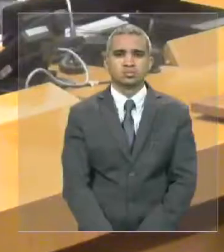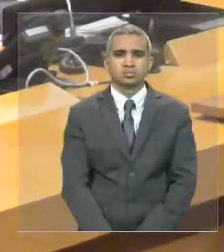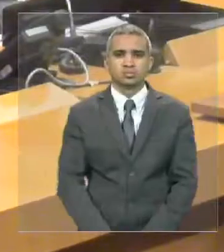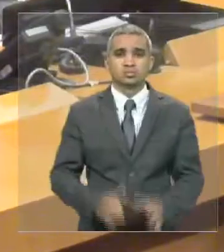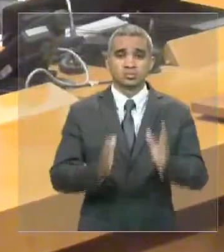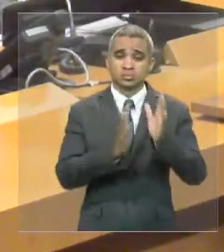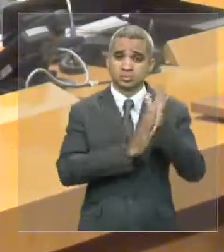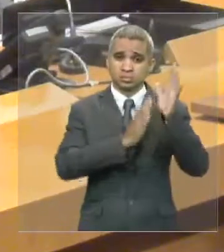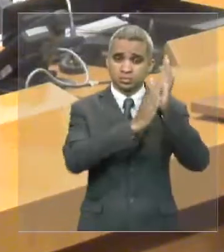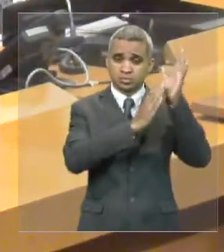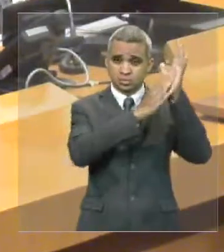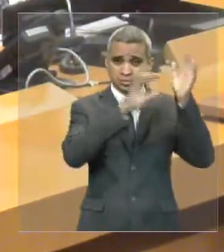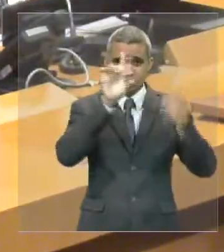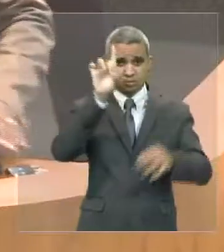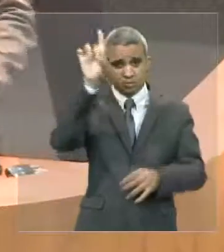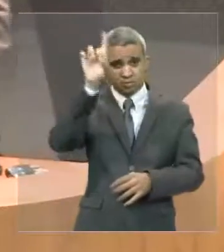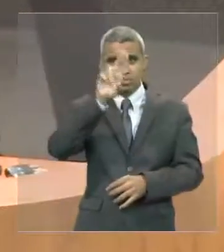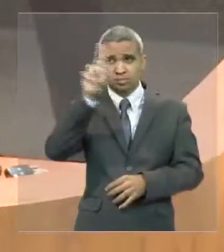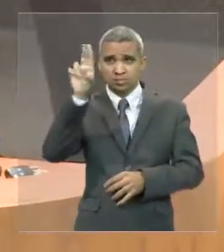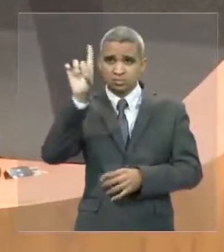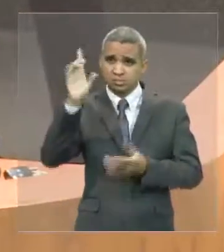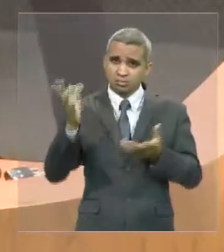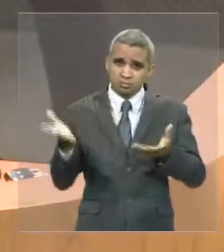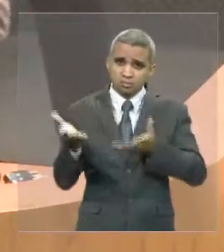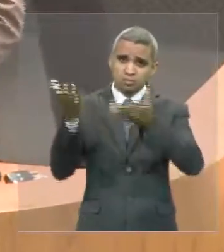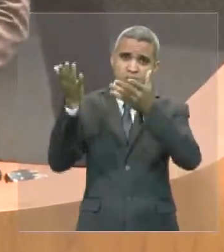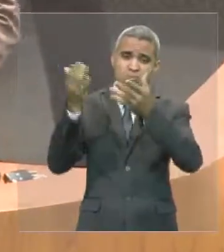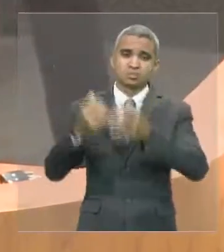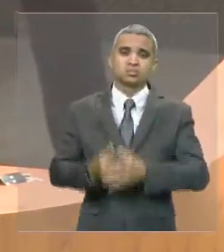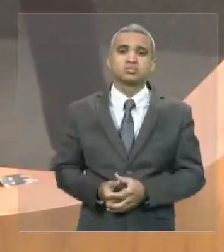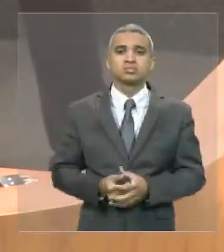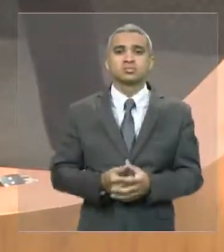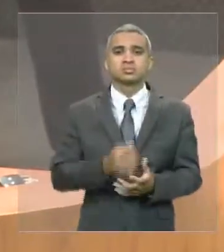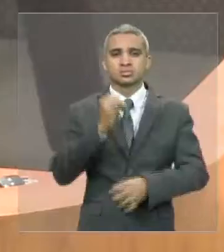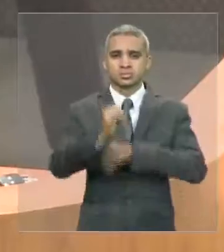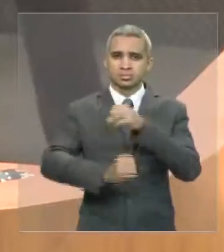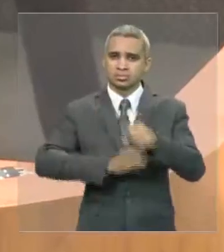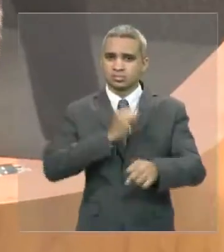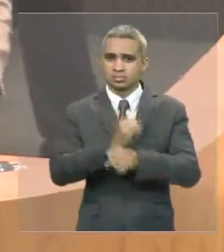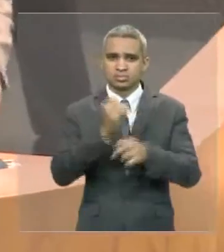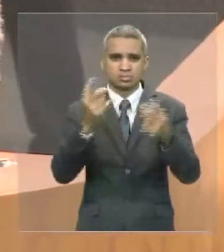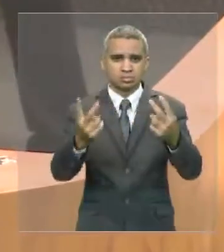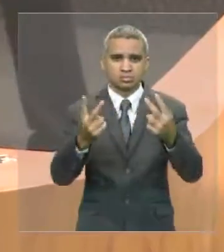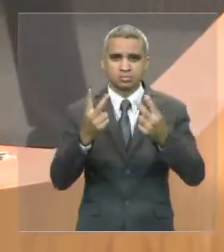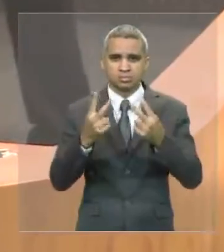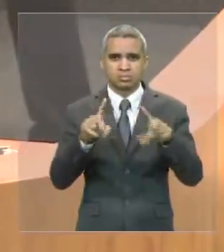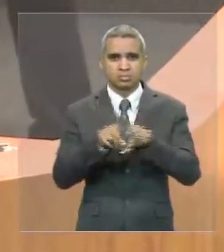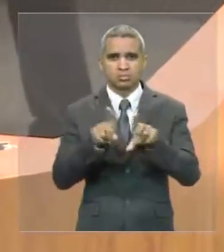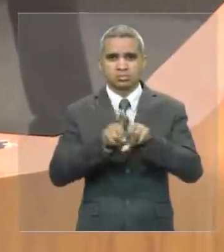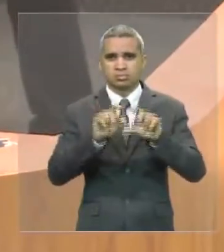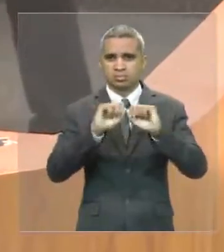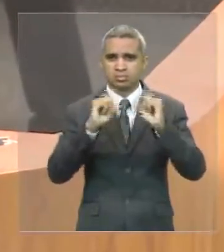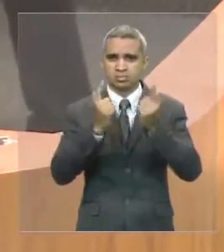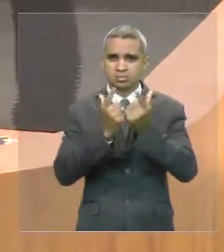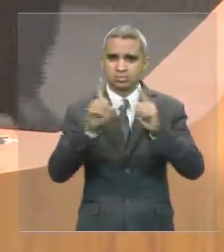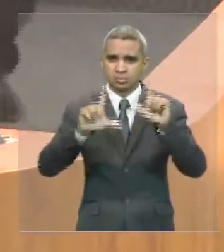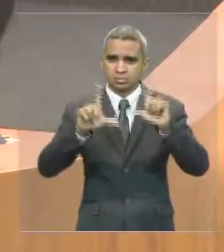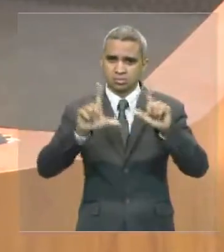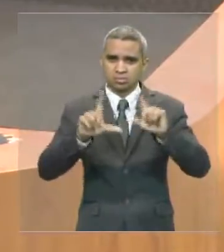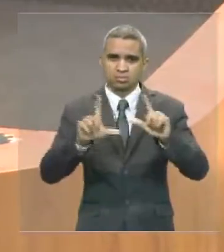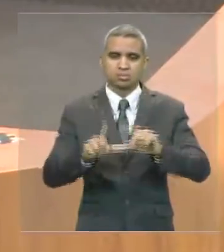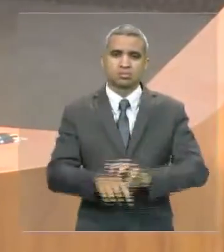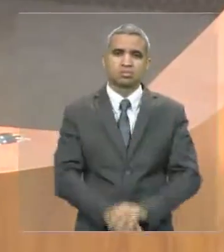Deus seja louvado, o nome do Senhor exaltado. Senhores internautas, TV Assembleia, quero aqui registrar, eu creio que já